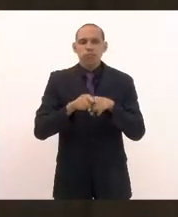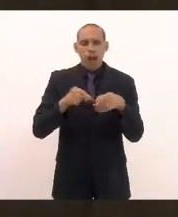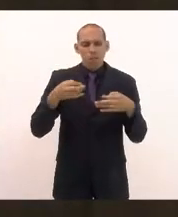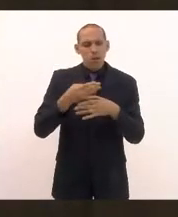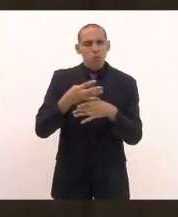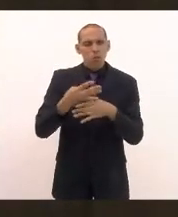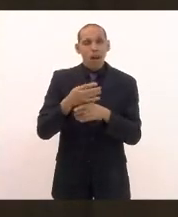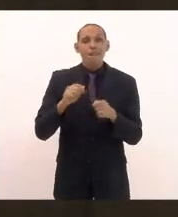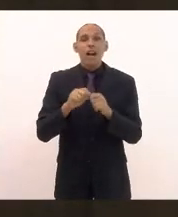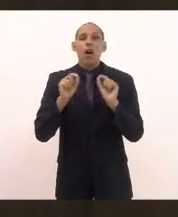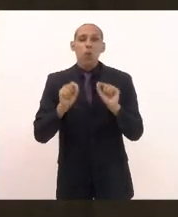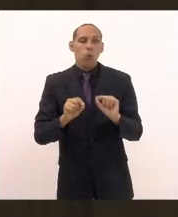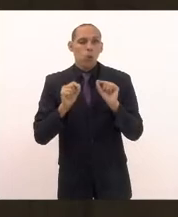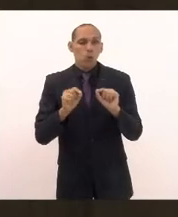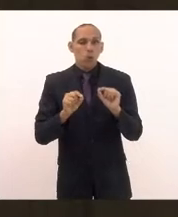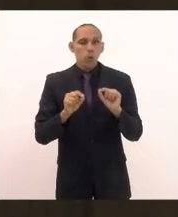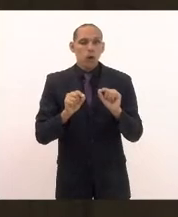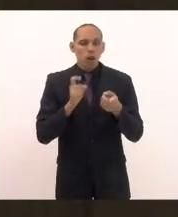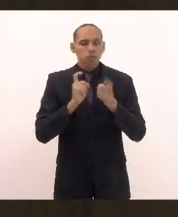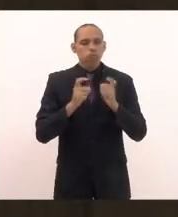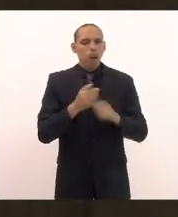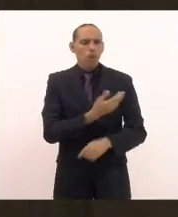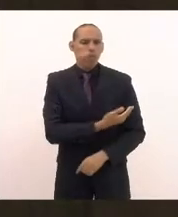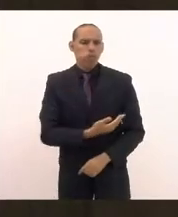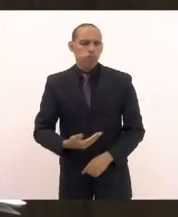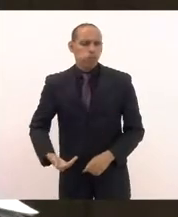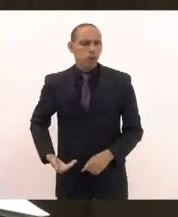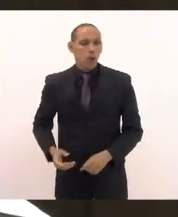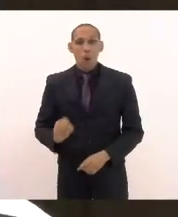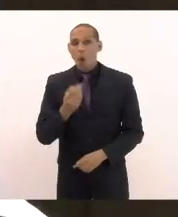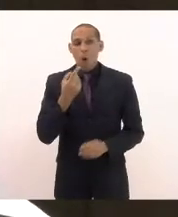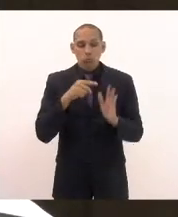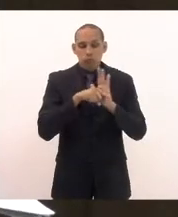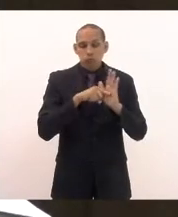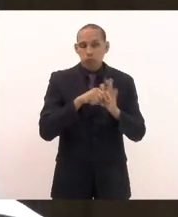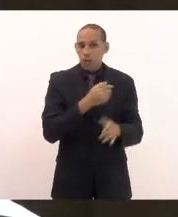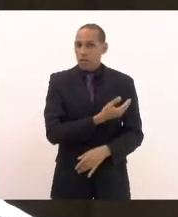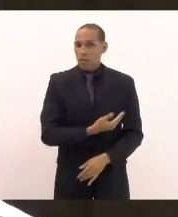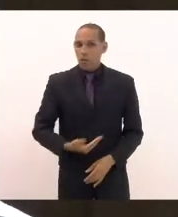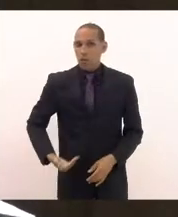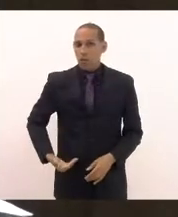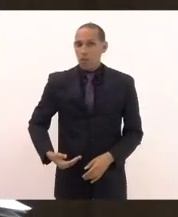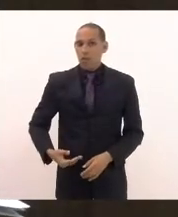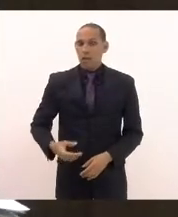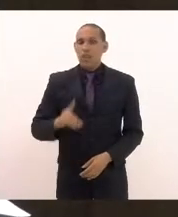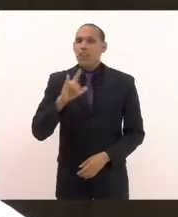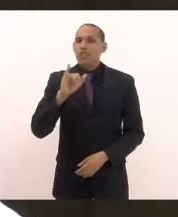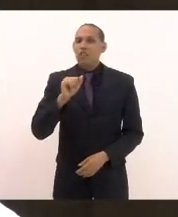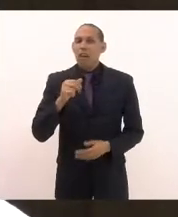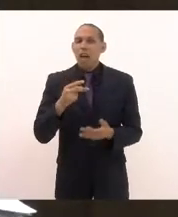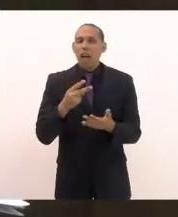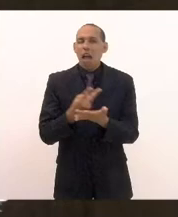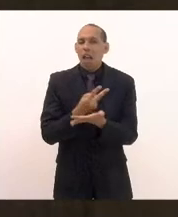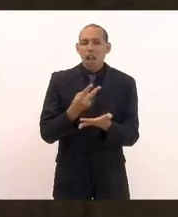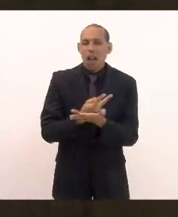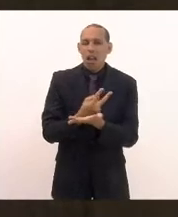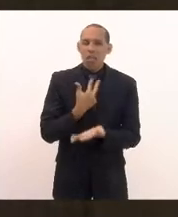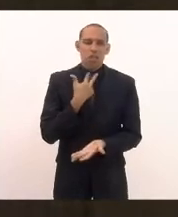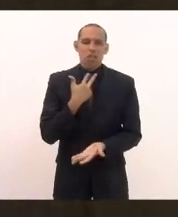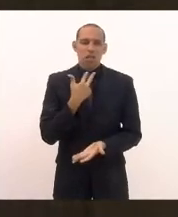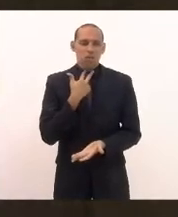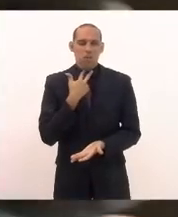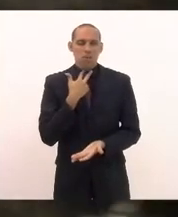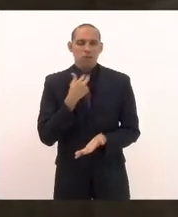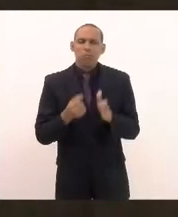de fazer audiências públicas ou consultas públicas em datas impróprias. Muitas das